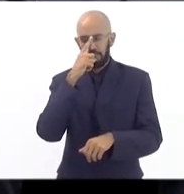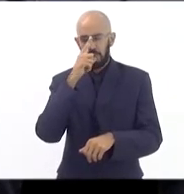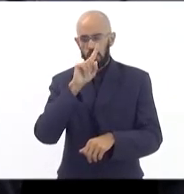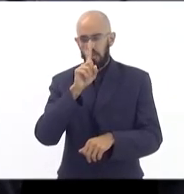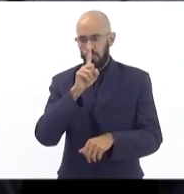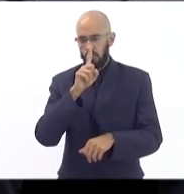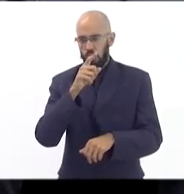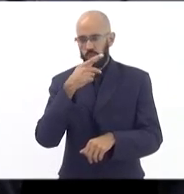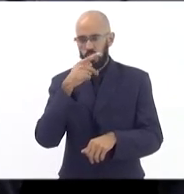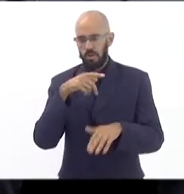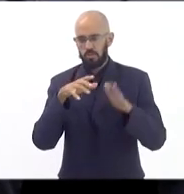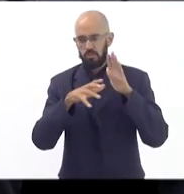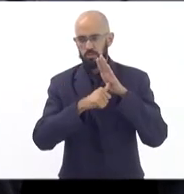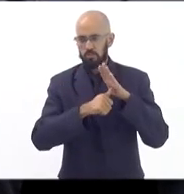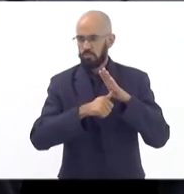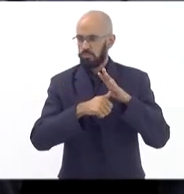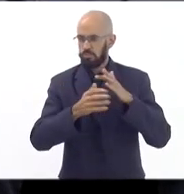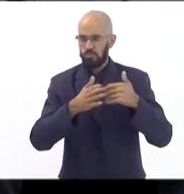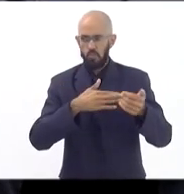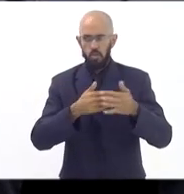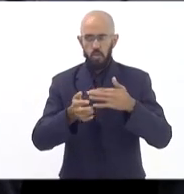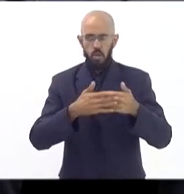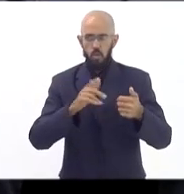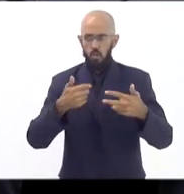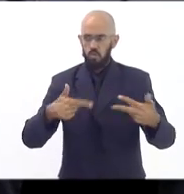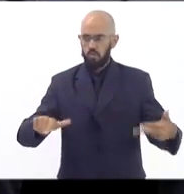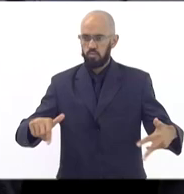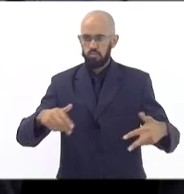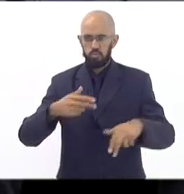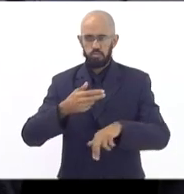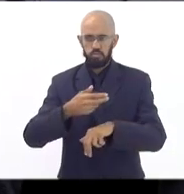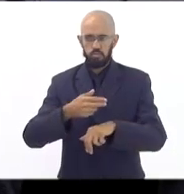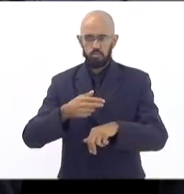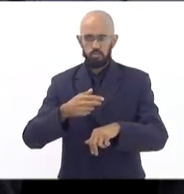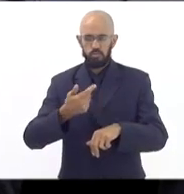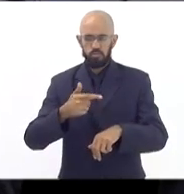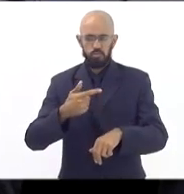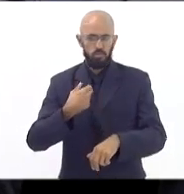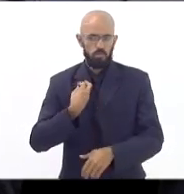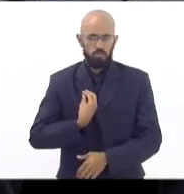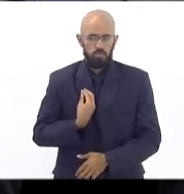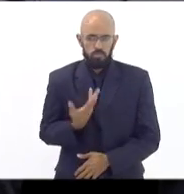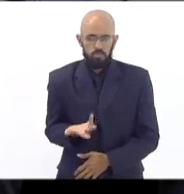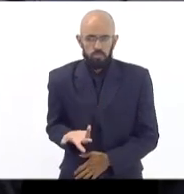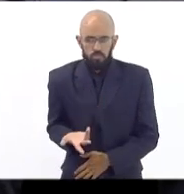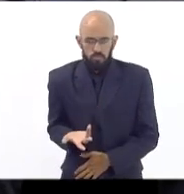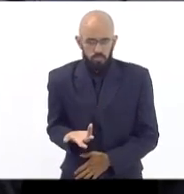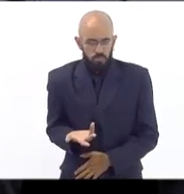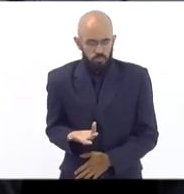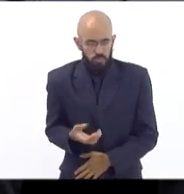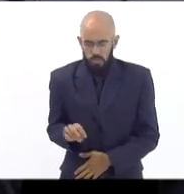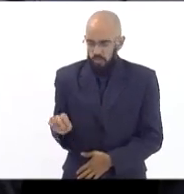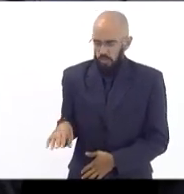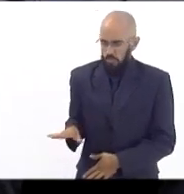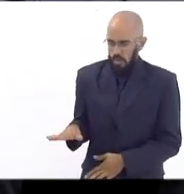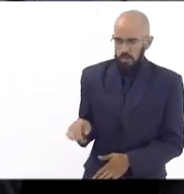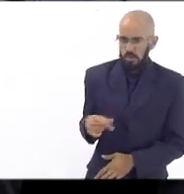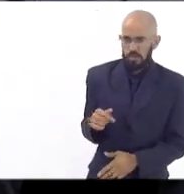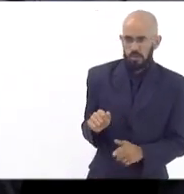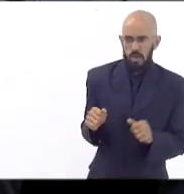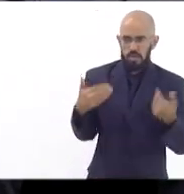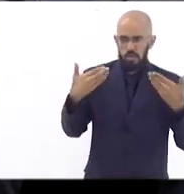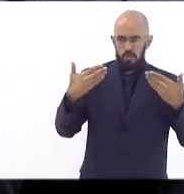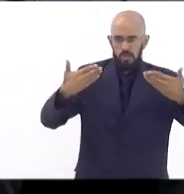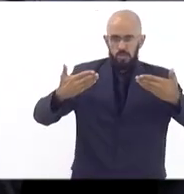destruição não funcionamento qualquer outra forma de ela não existir sem inclusive na nossa apresentação a gente Insiste e pede que seja